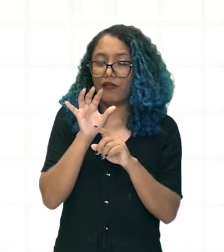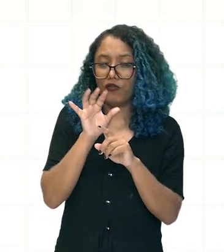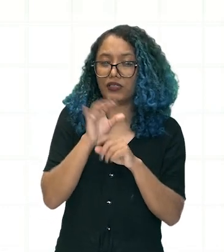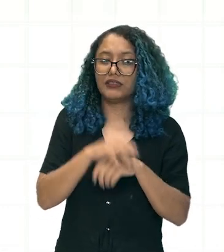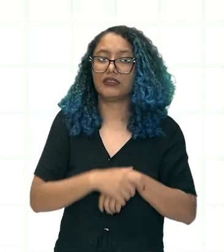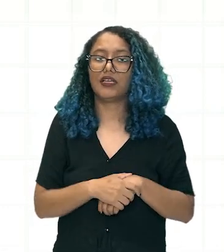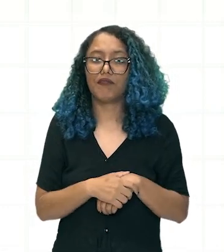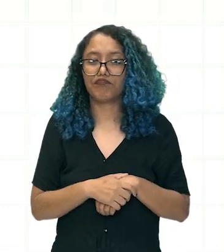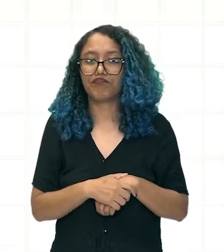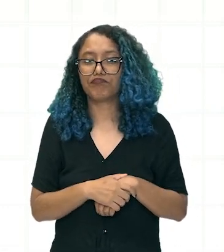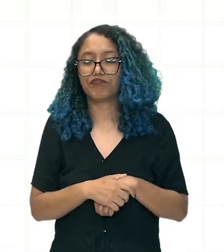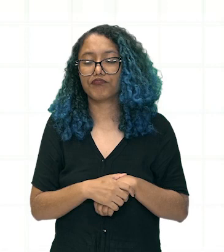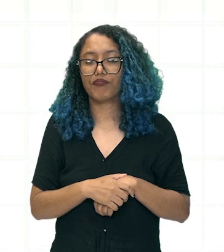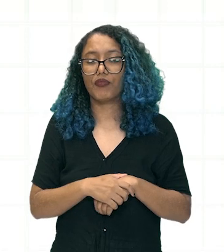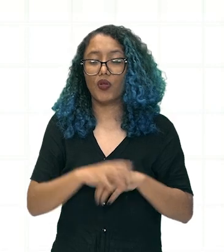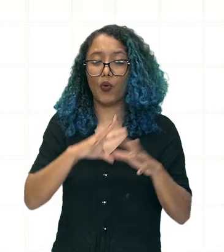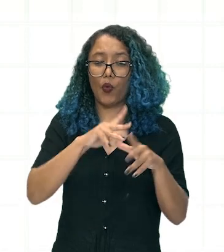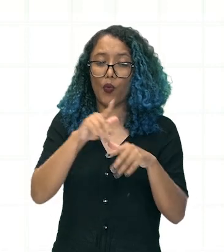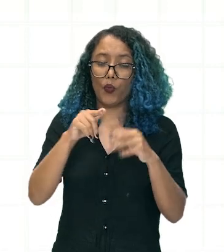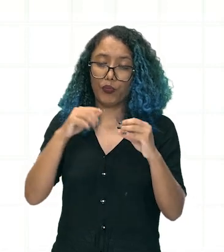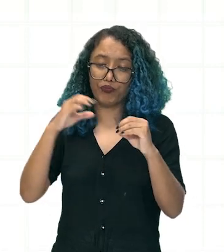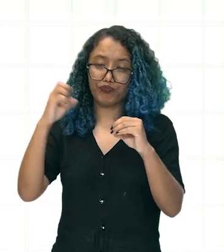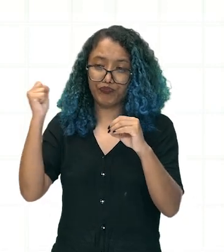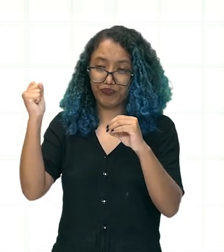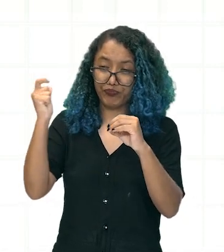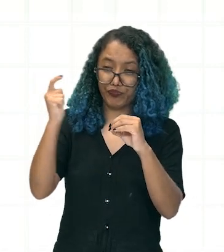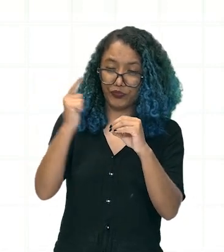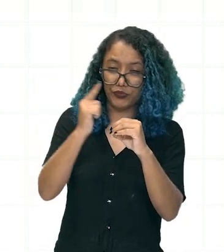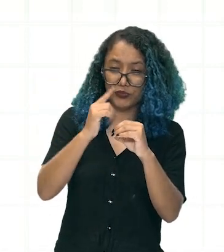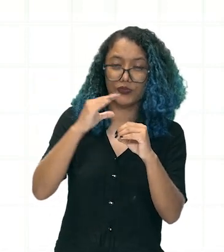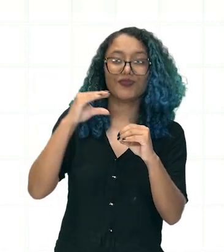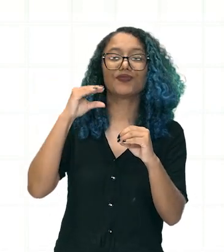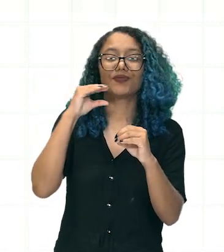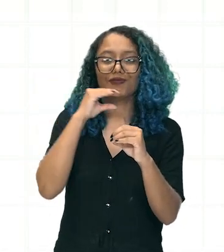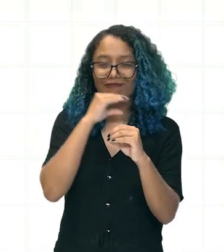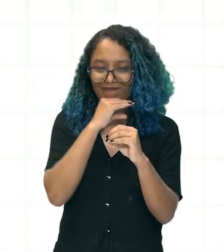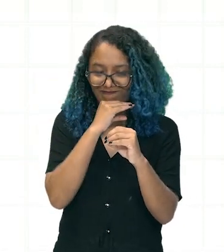de efeito estufa, eles causam